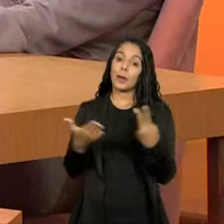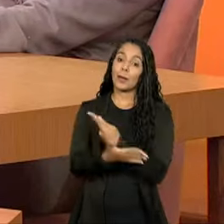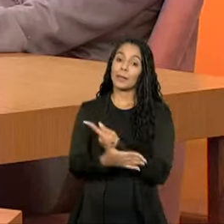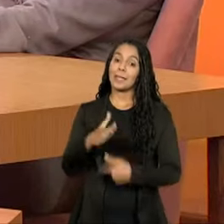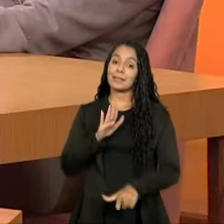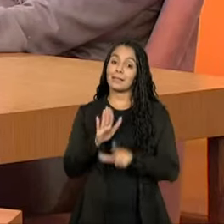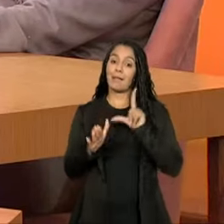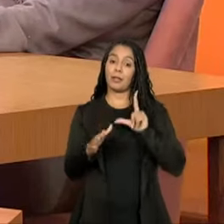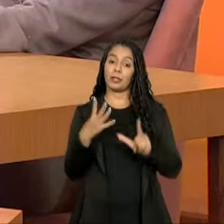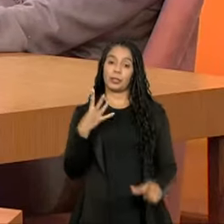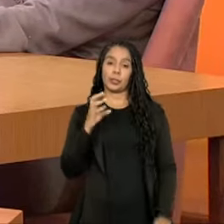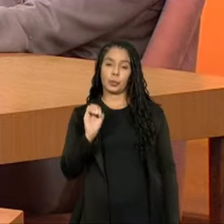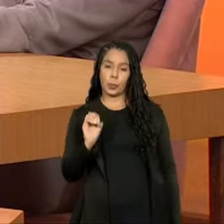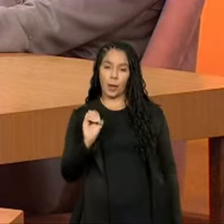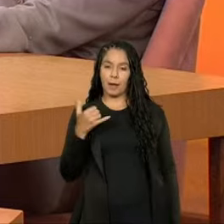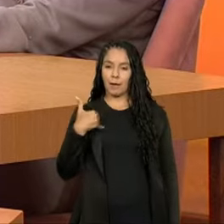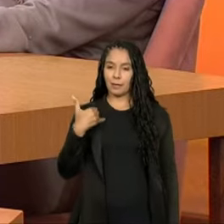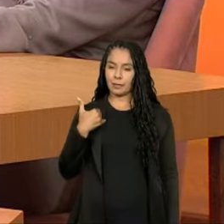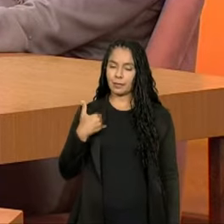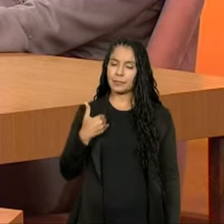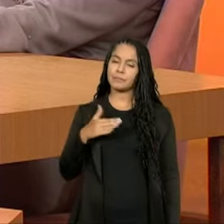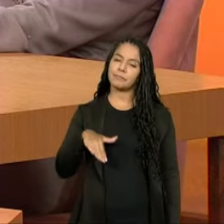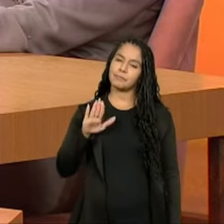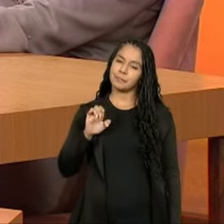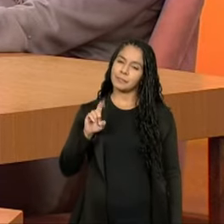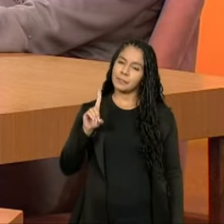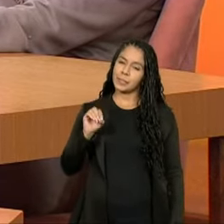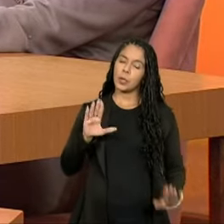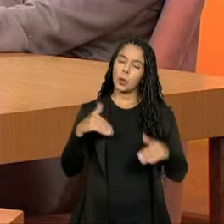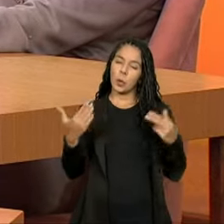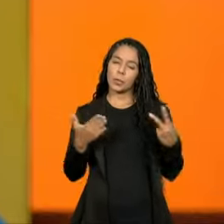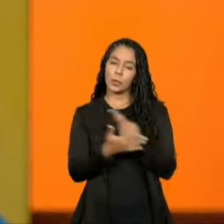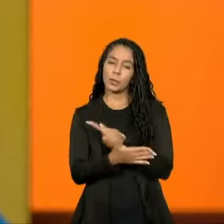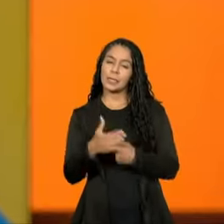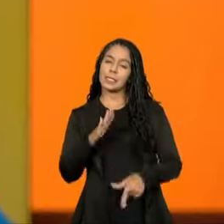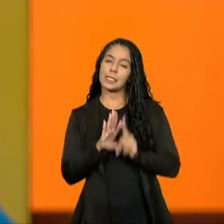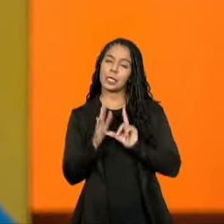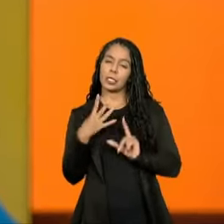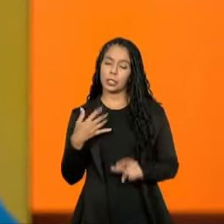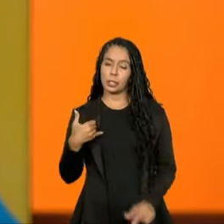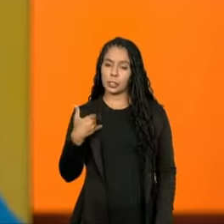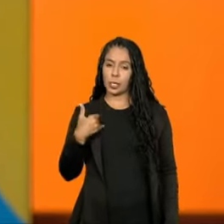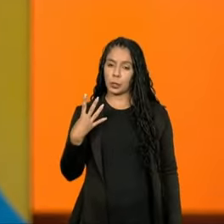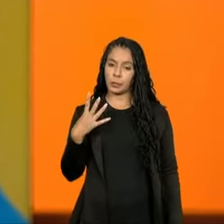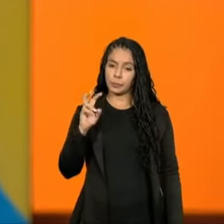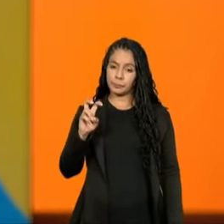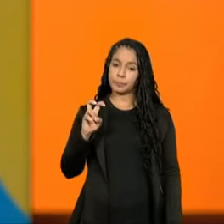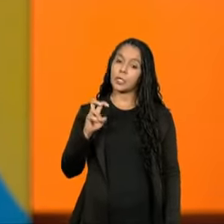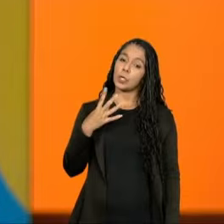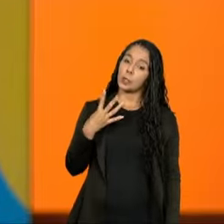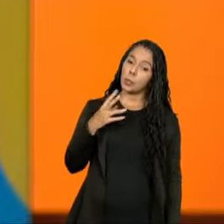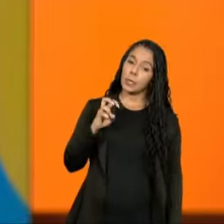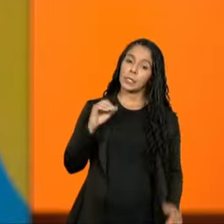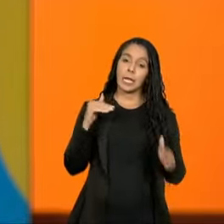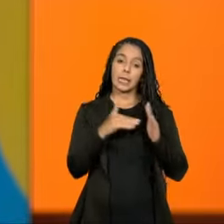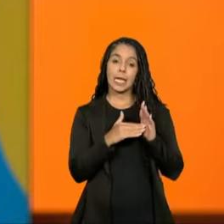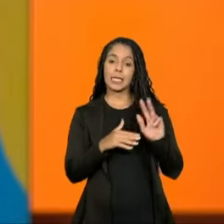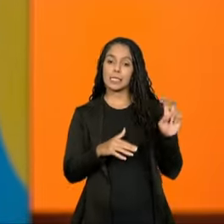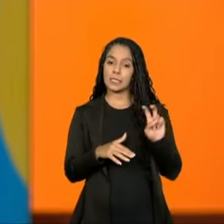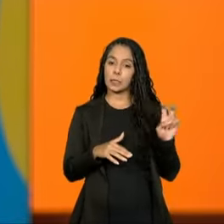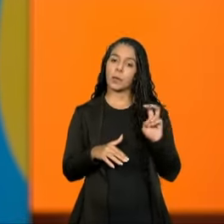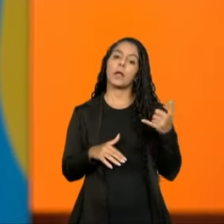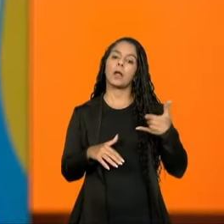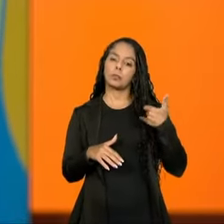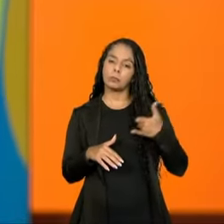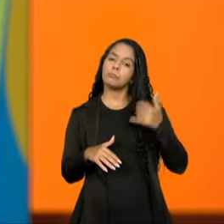40 anos. Ela é um pouco mais cedo que a média quando ela acontece antes dos 45 e a partir dos 45 aos 55 é uma idade que a gente